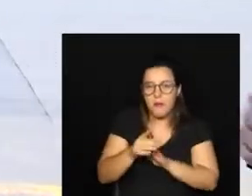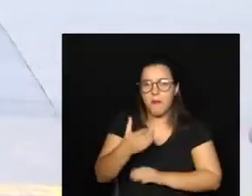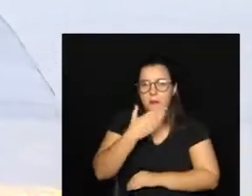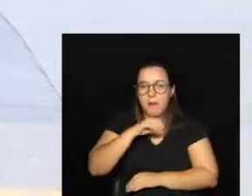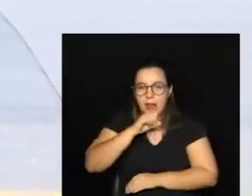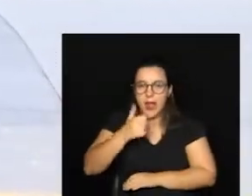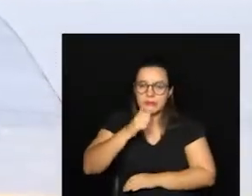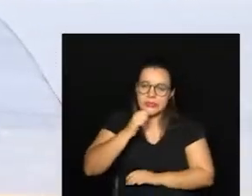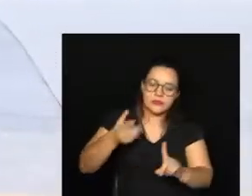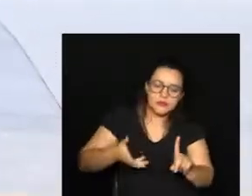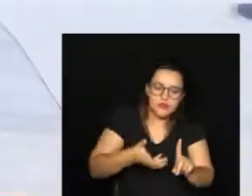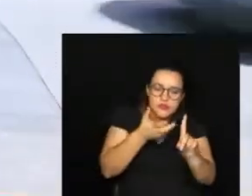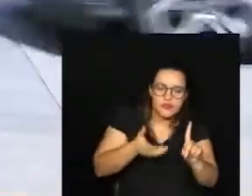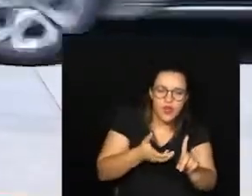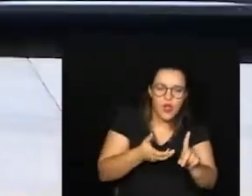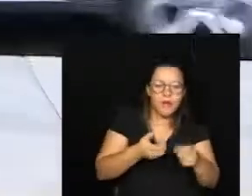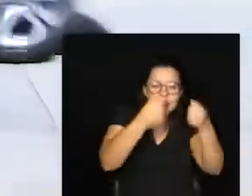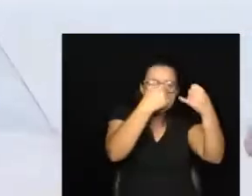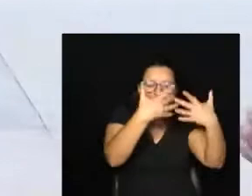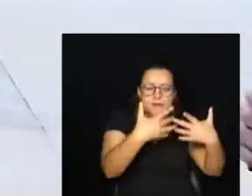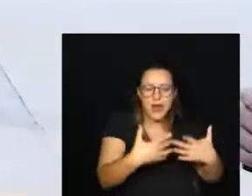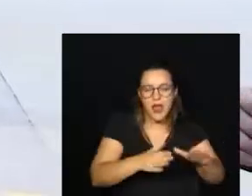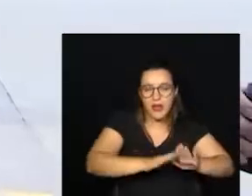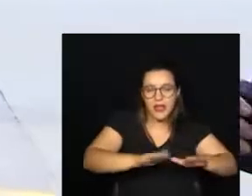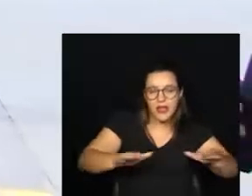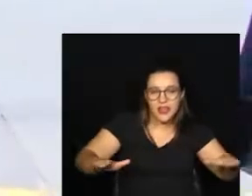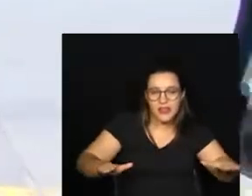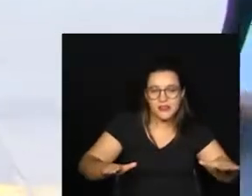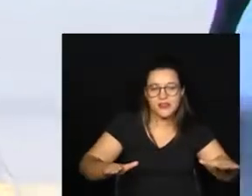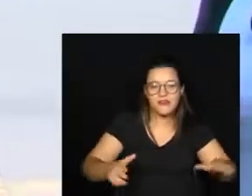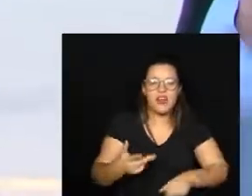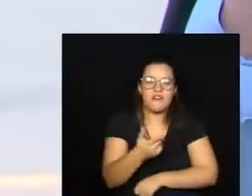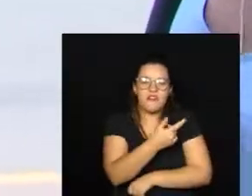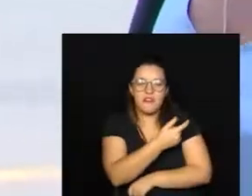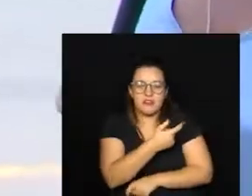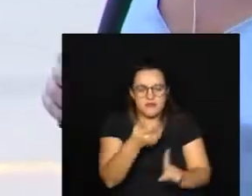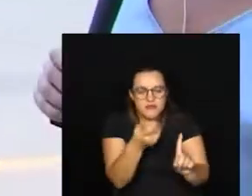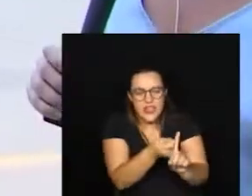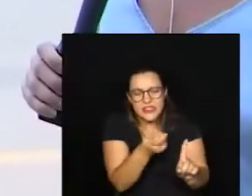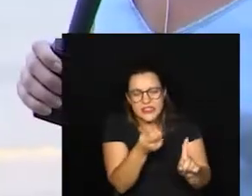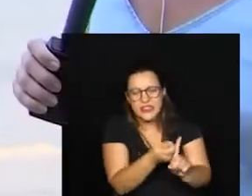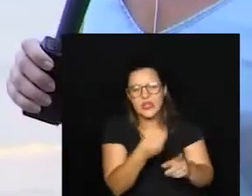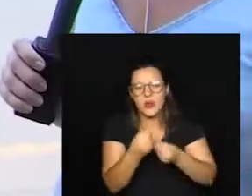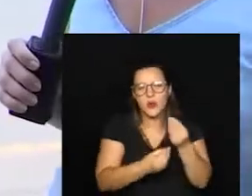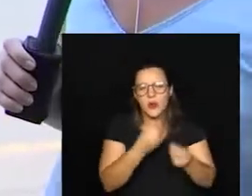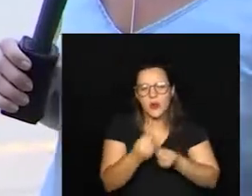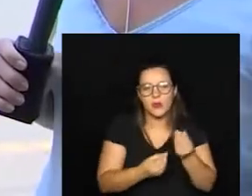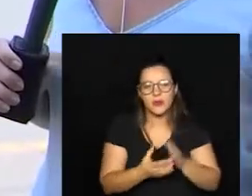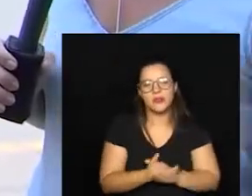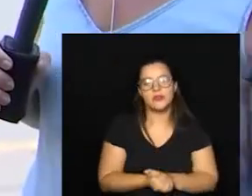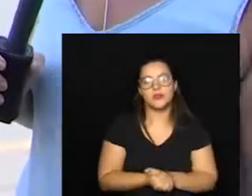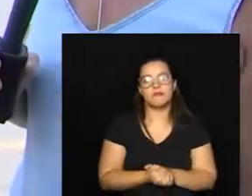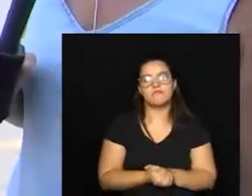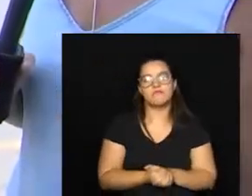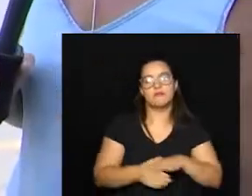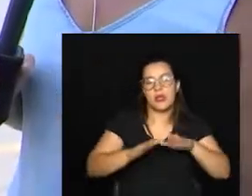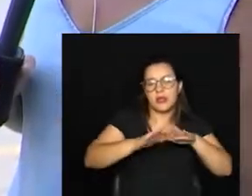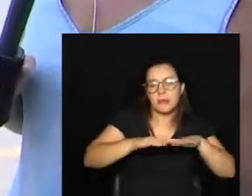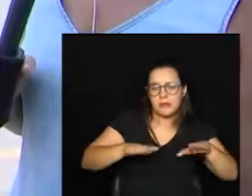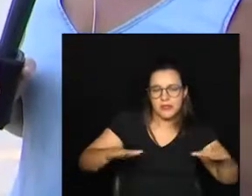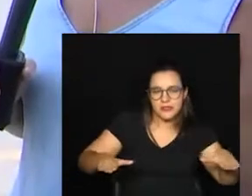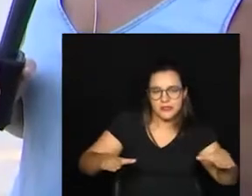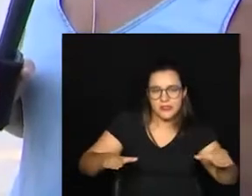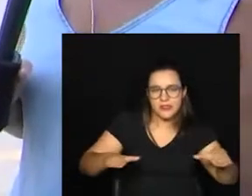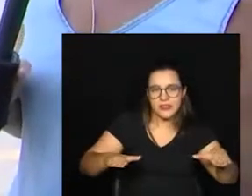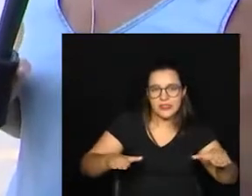pais para como ele conversar com as crianças para tomar esse tipo de vacina. Claro que a criança, ela,